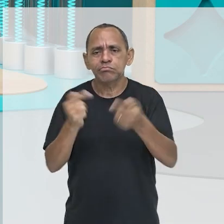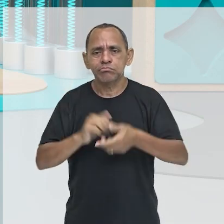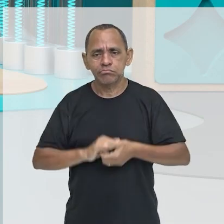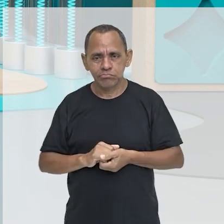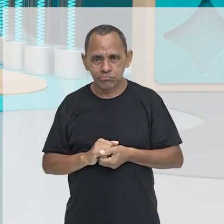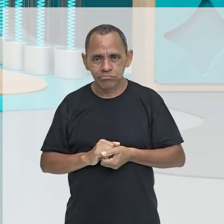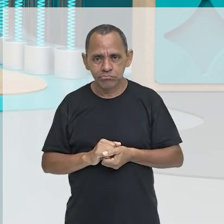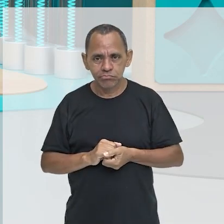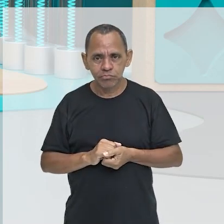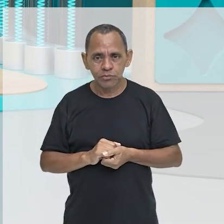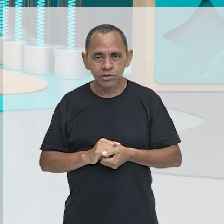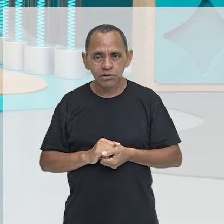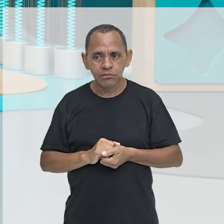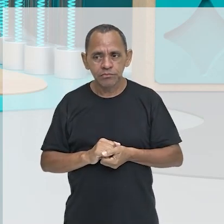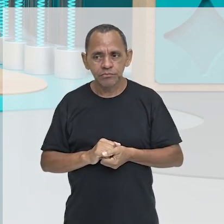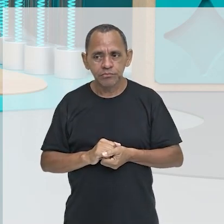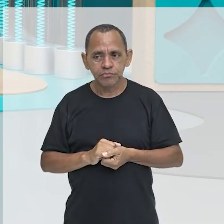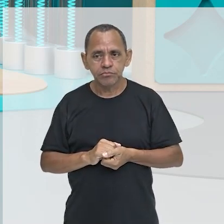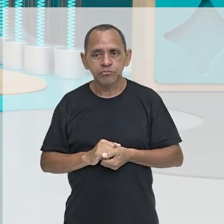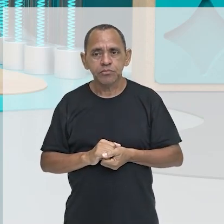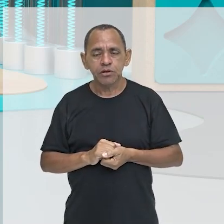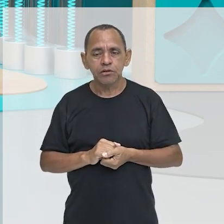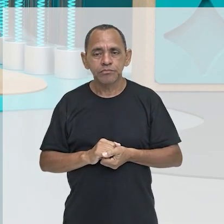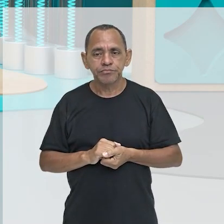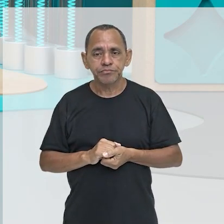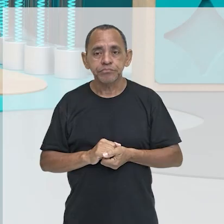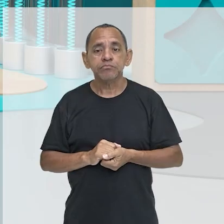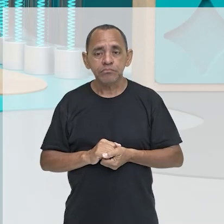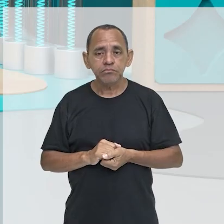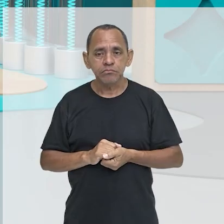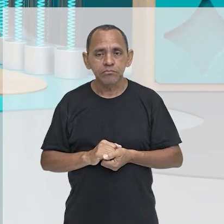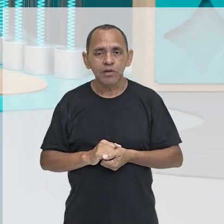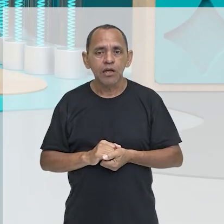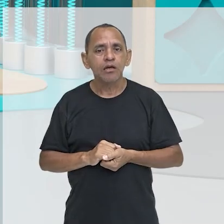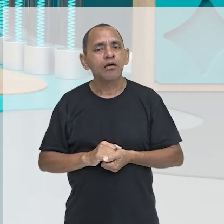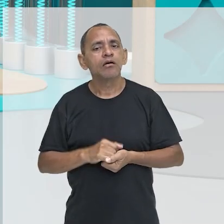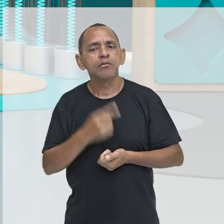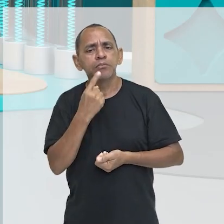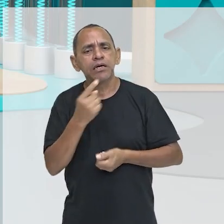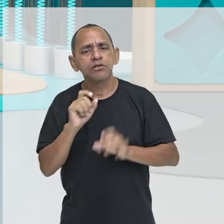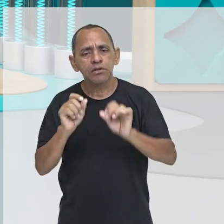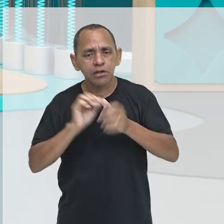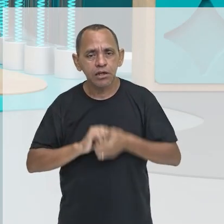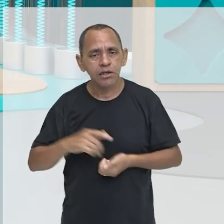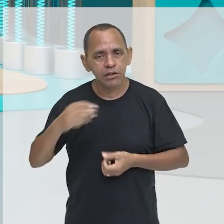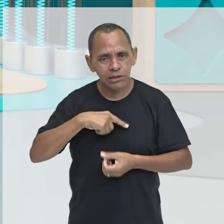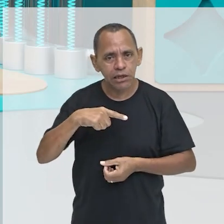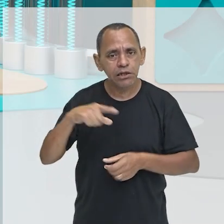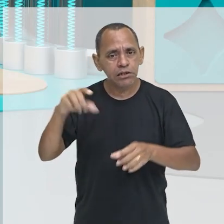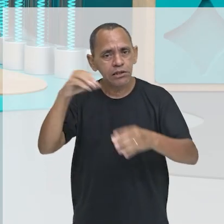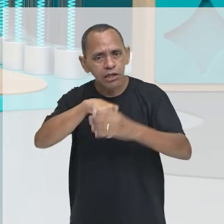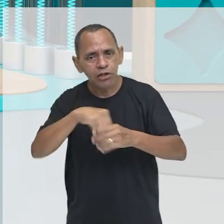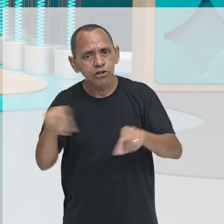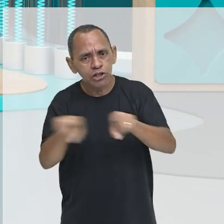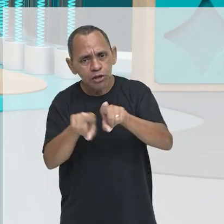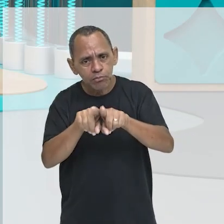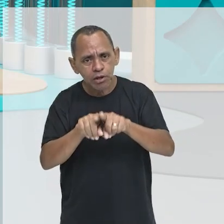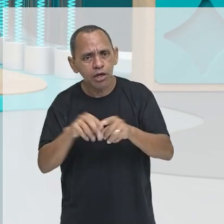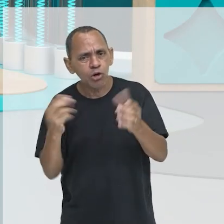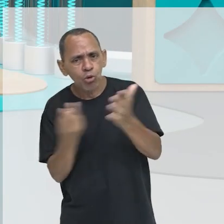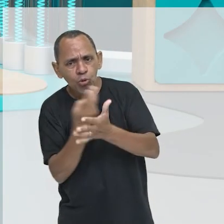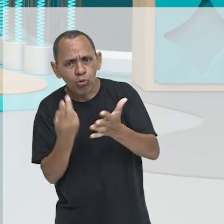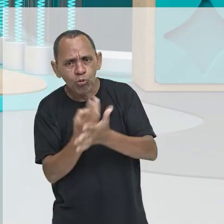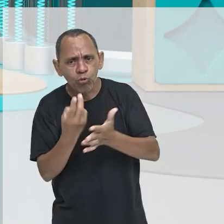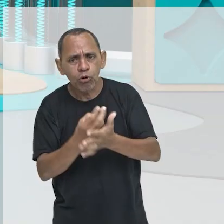então estamos também diante de um erro aí de escrita. O título tem que falar sobre o texto, ele tem que resumir de forma,